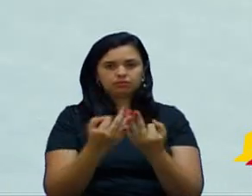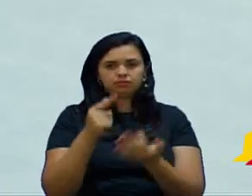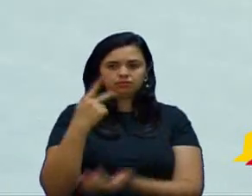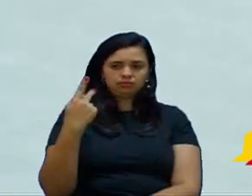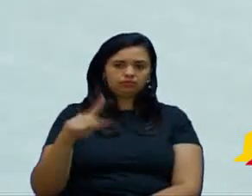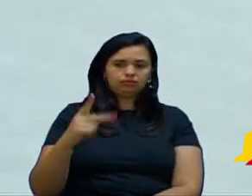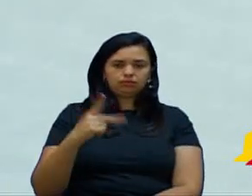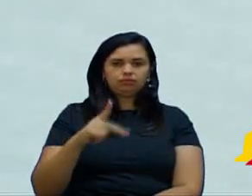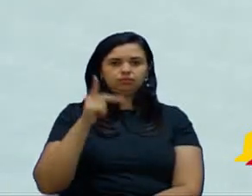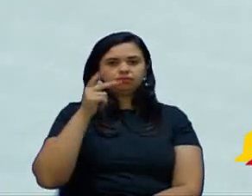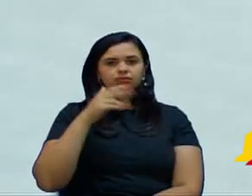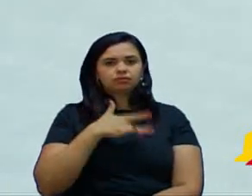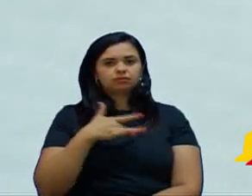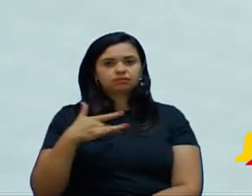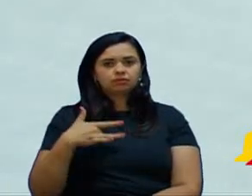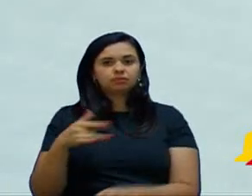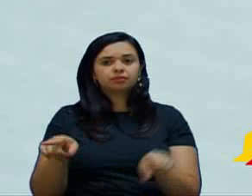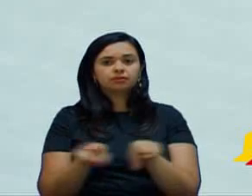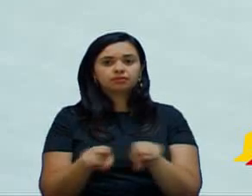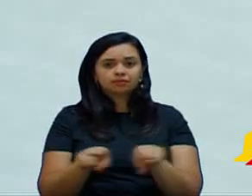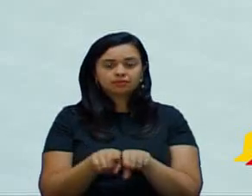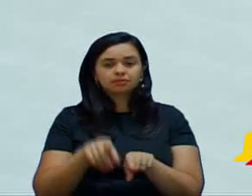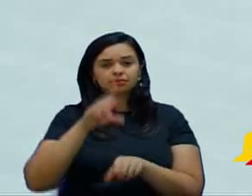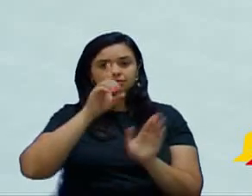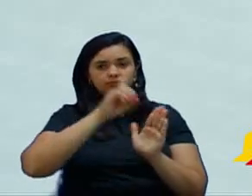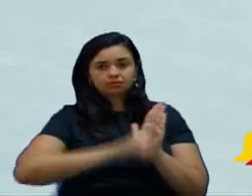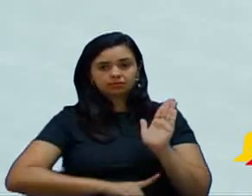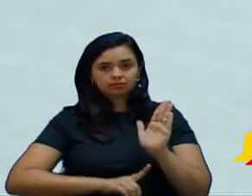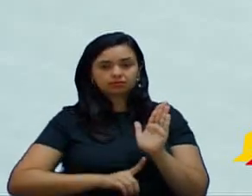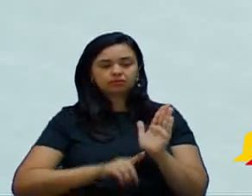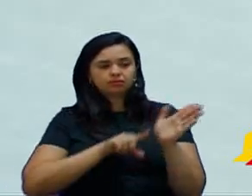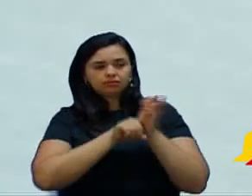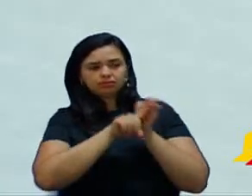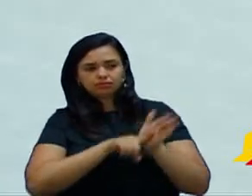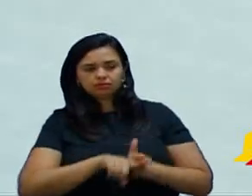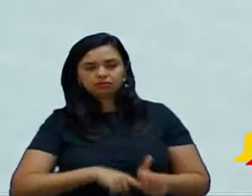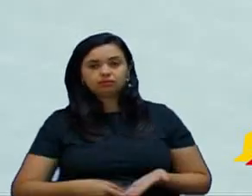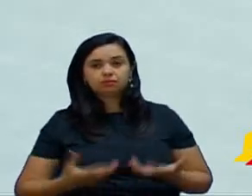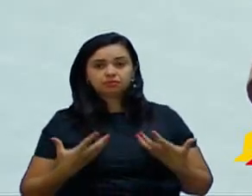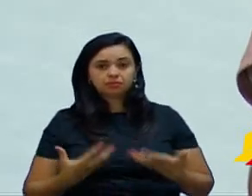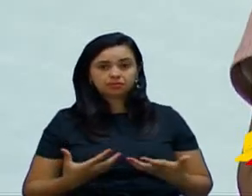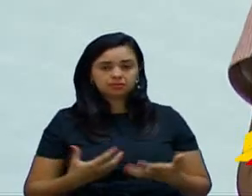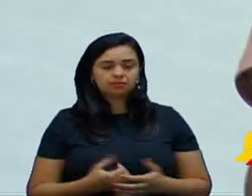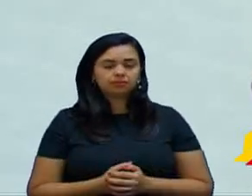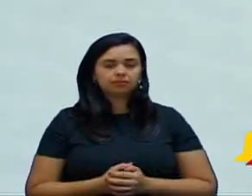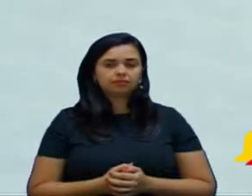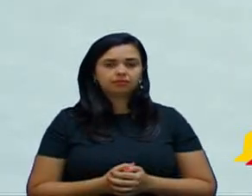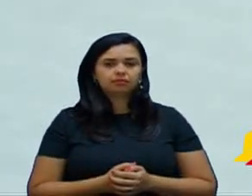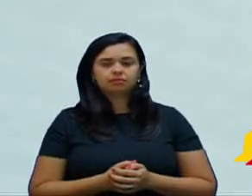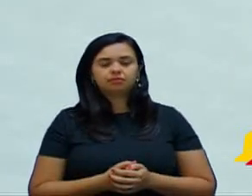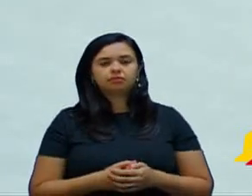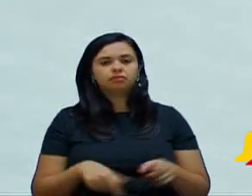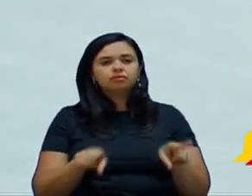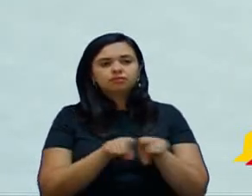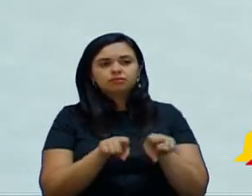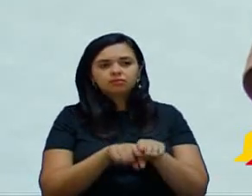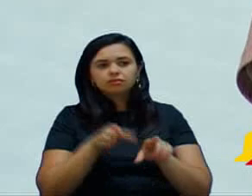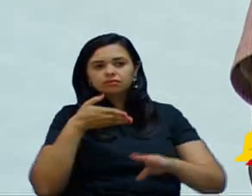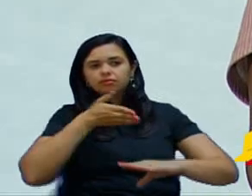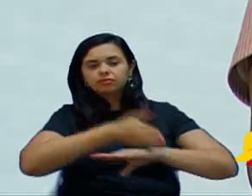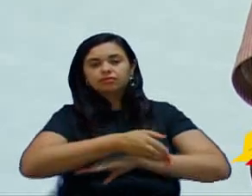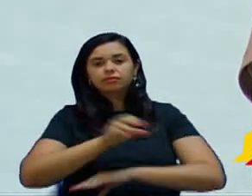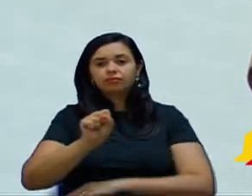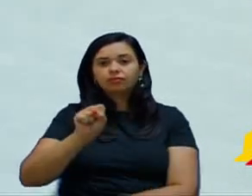saúde e ela tenha o direito de fazer o exame da mamografia. Porque, quando nós nos deslocamos para o SUS